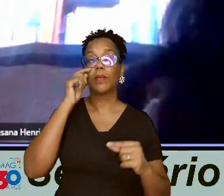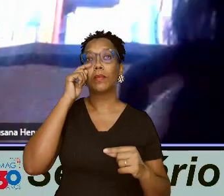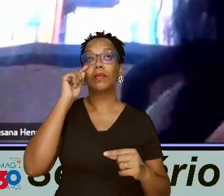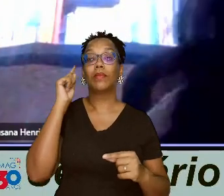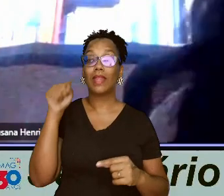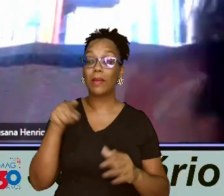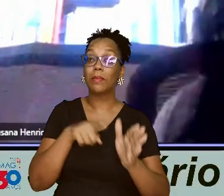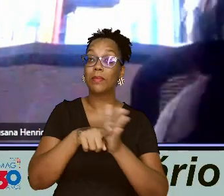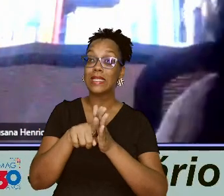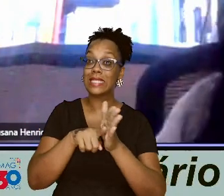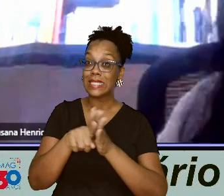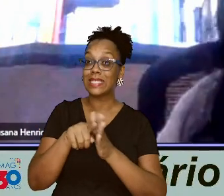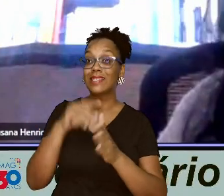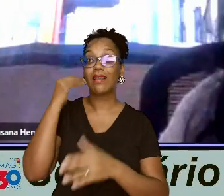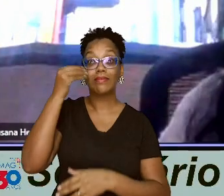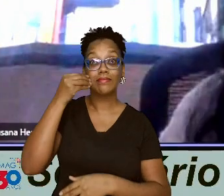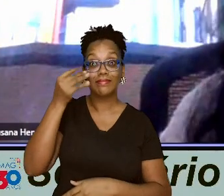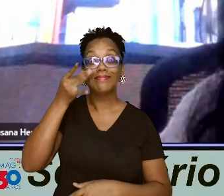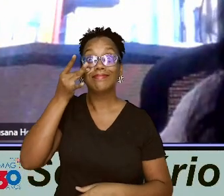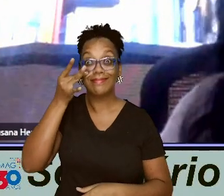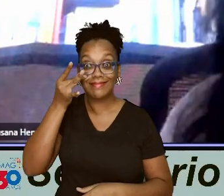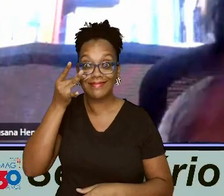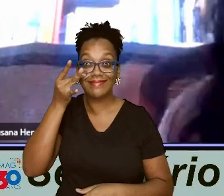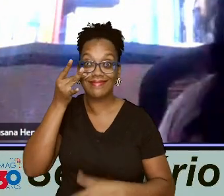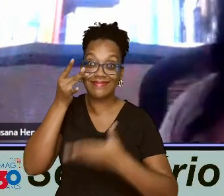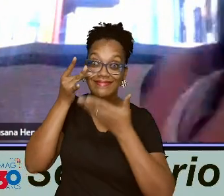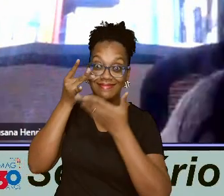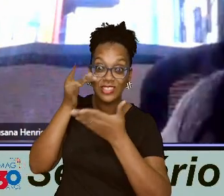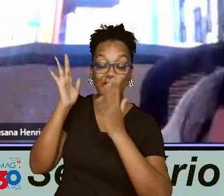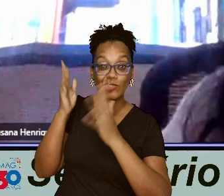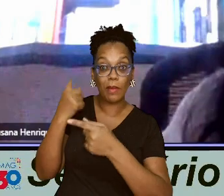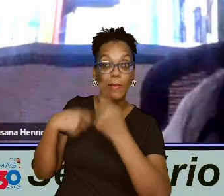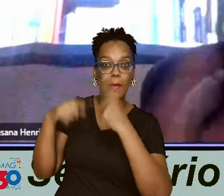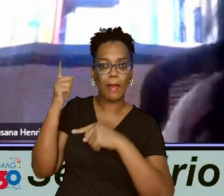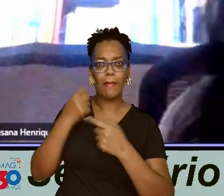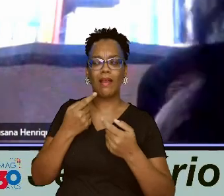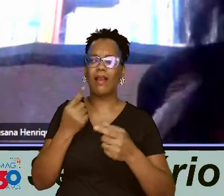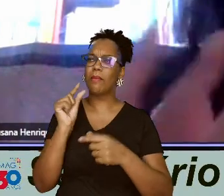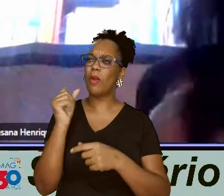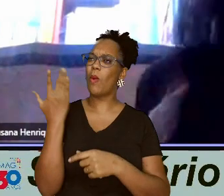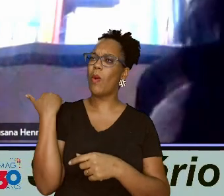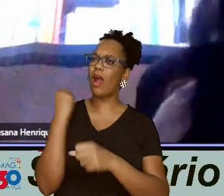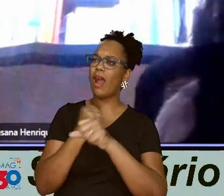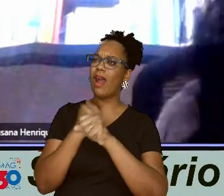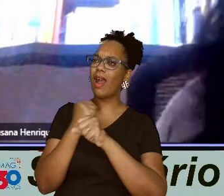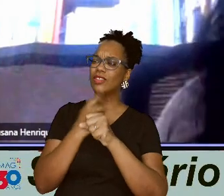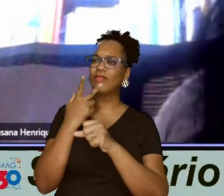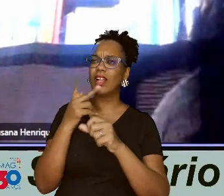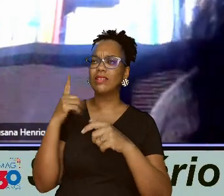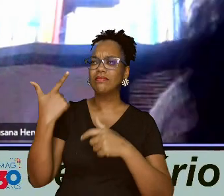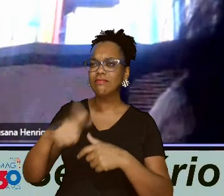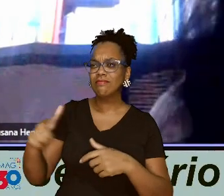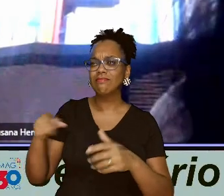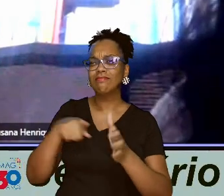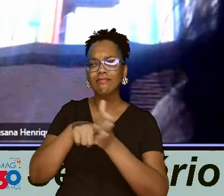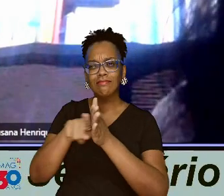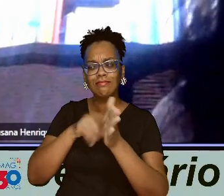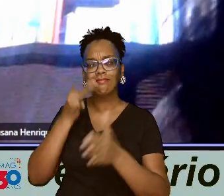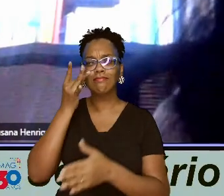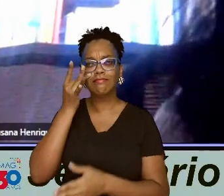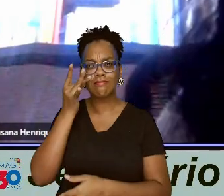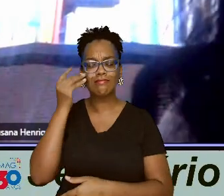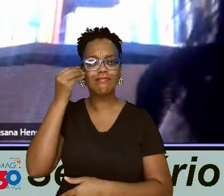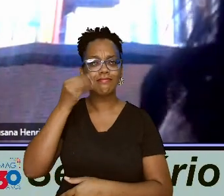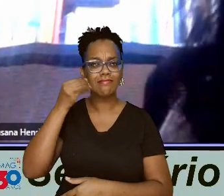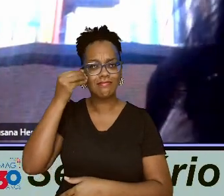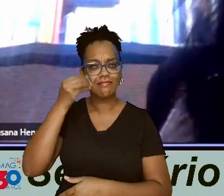A pesquisa empírica em si já é inovadora. Né? Há poucos anos que a gente começa a falar e a fazer pesquisa empírica no direito, uma